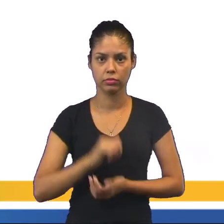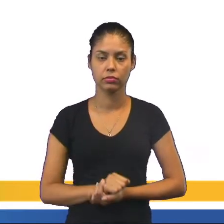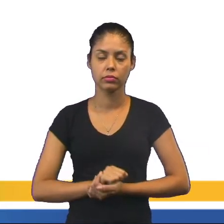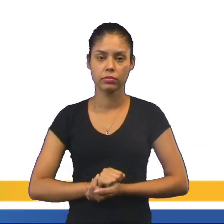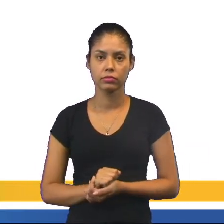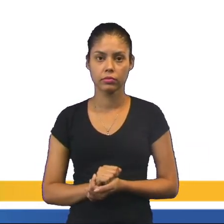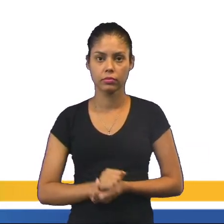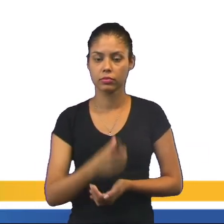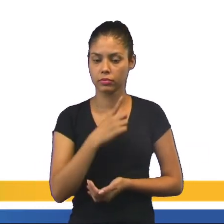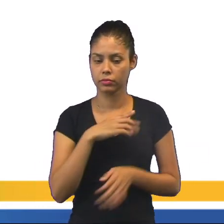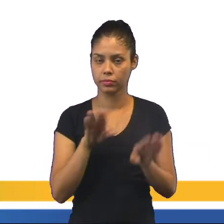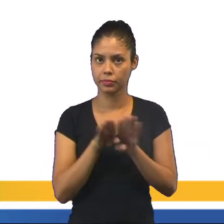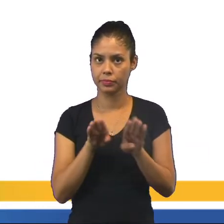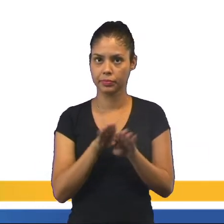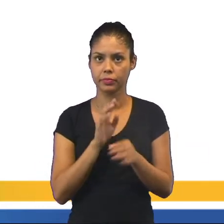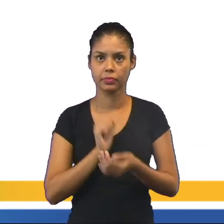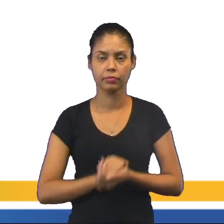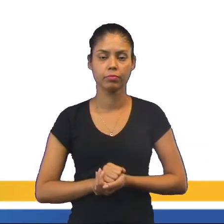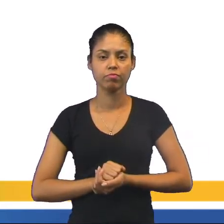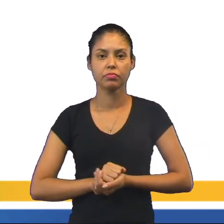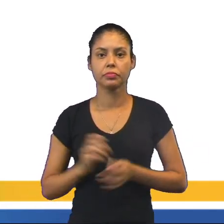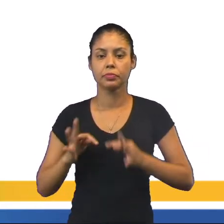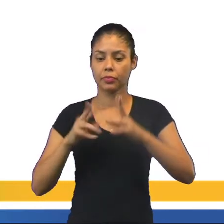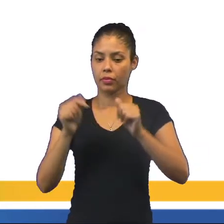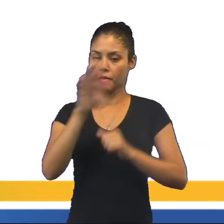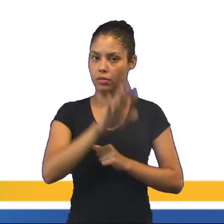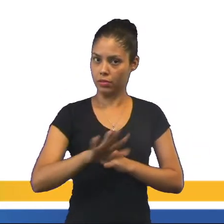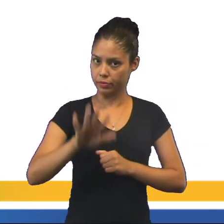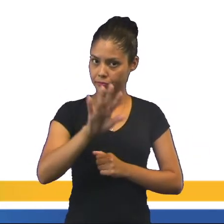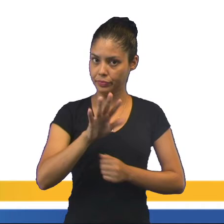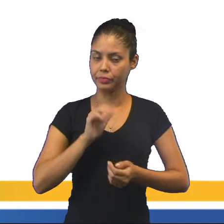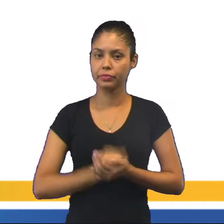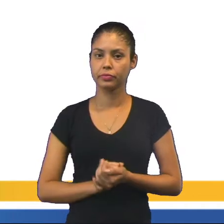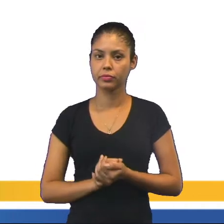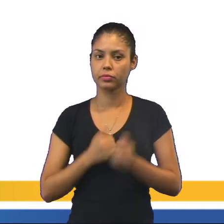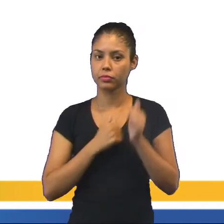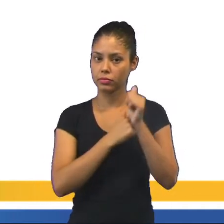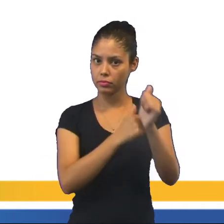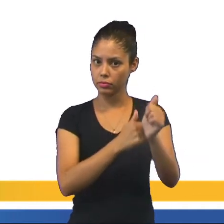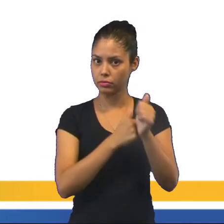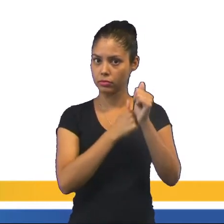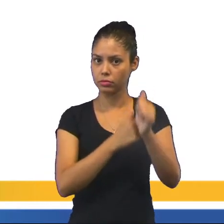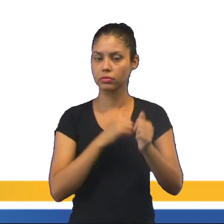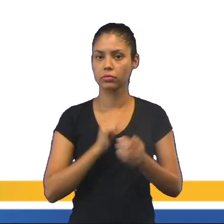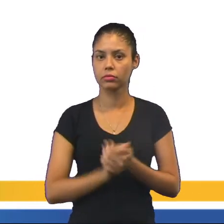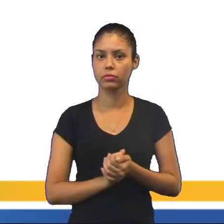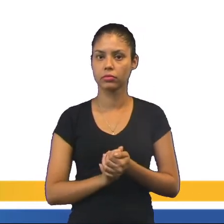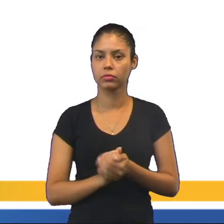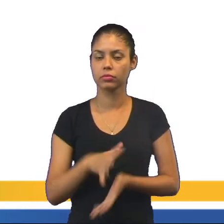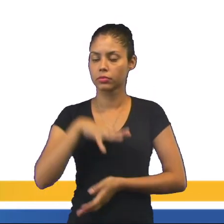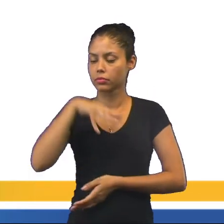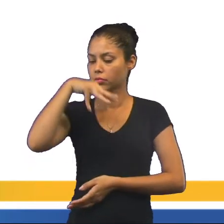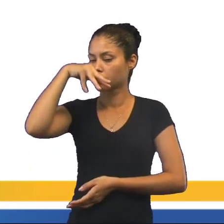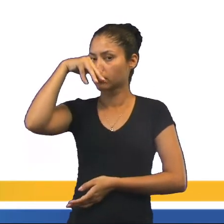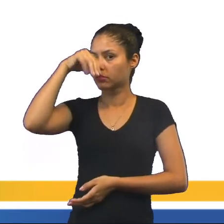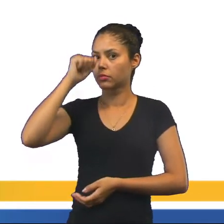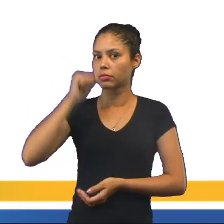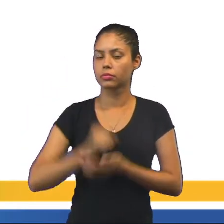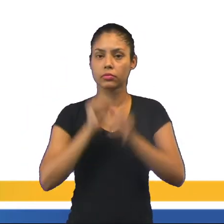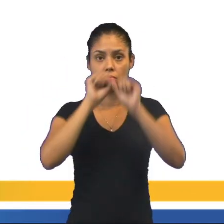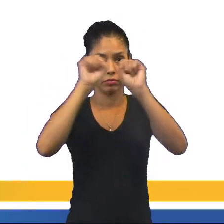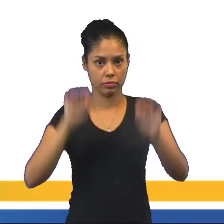carbônico. Nós temos aí também toda a parte de condução e a parte respiratória